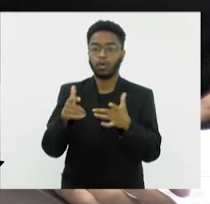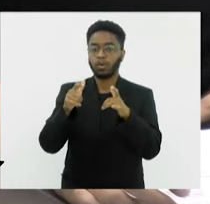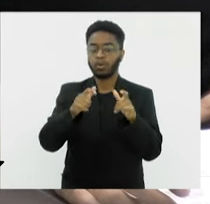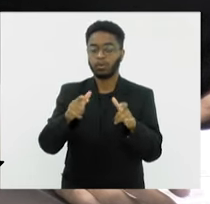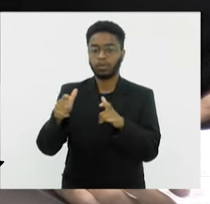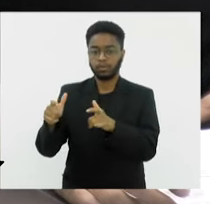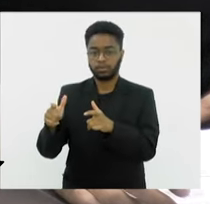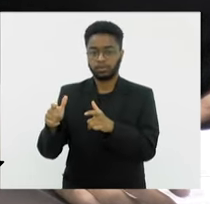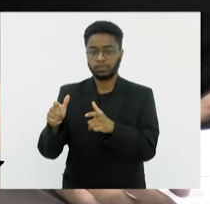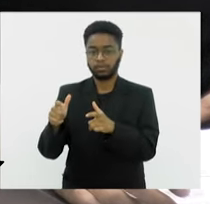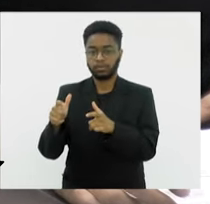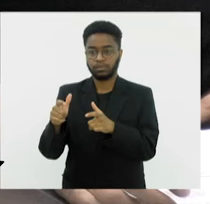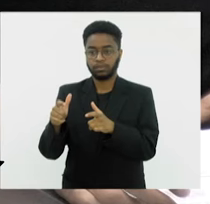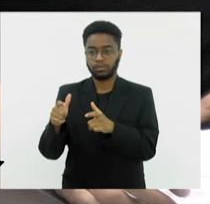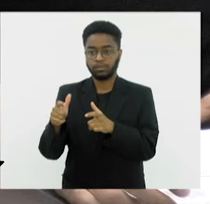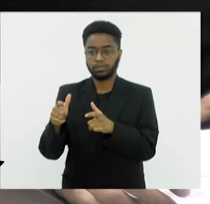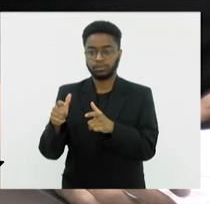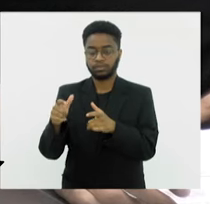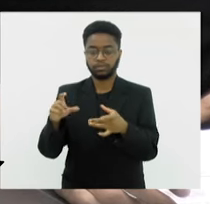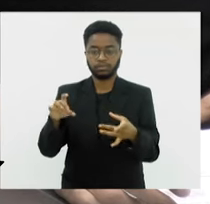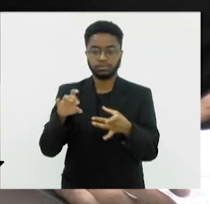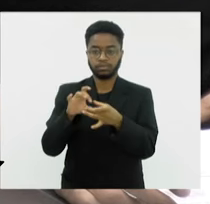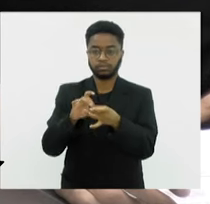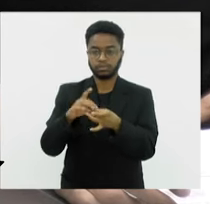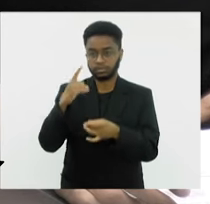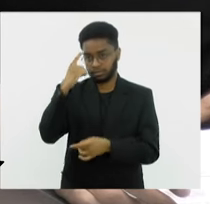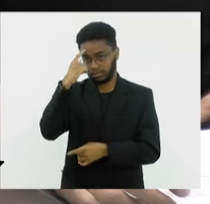presidente, dentro de uma ideia.